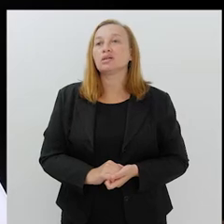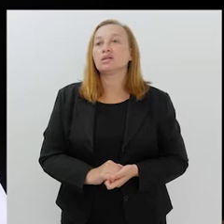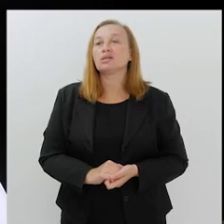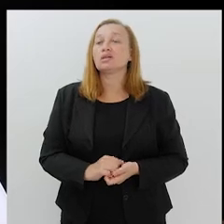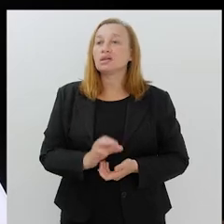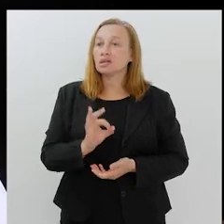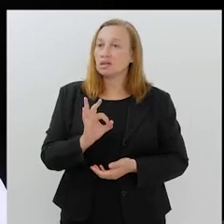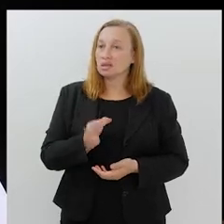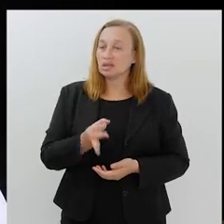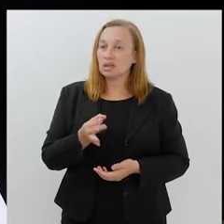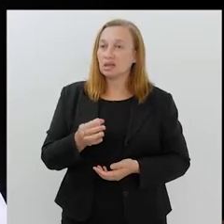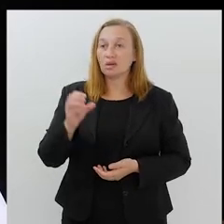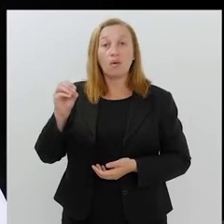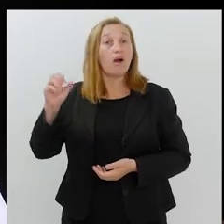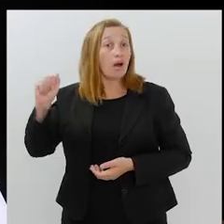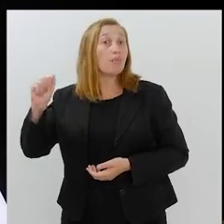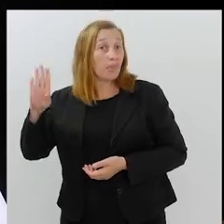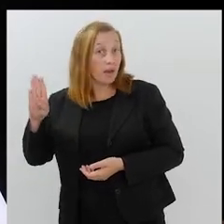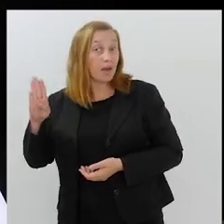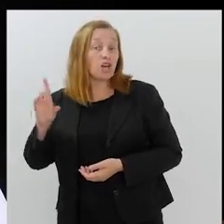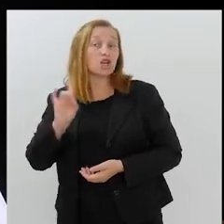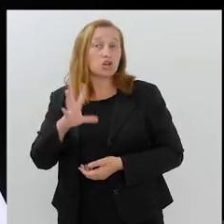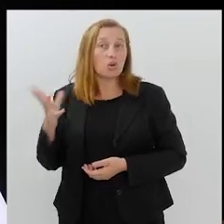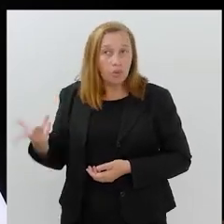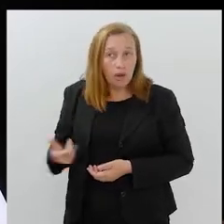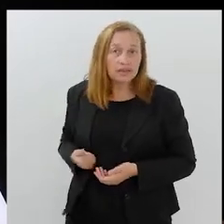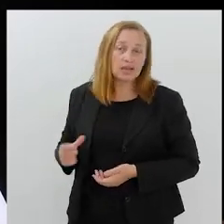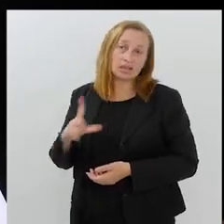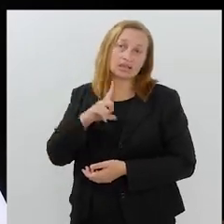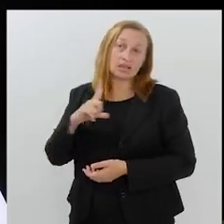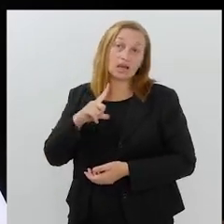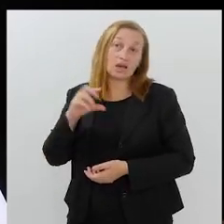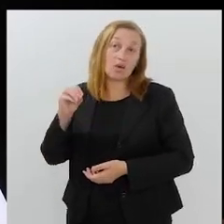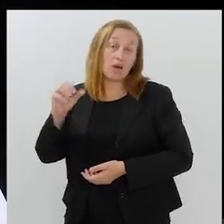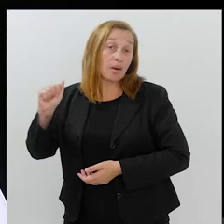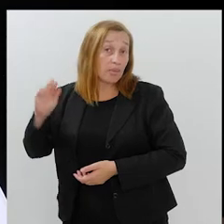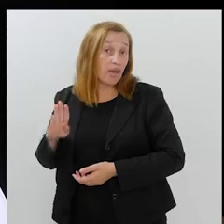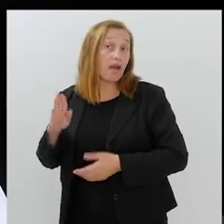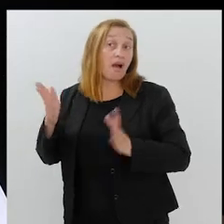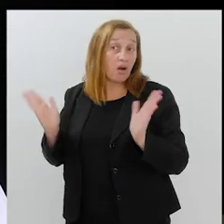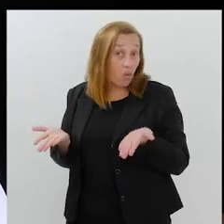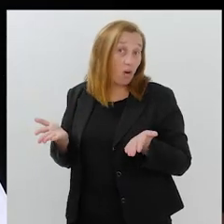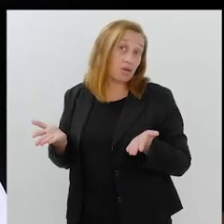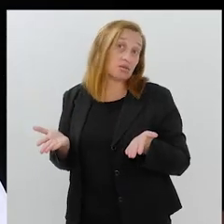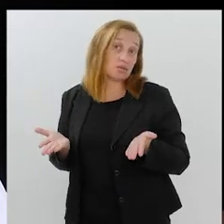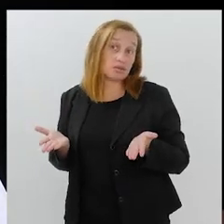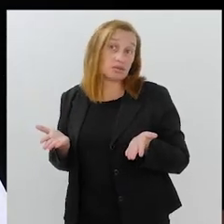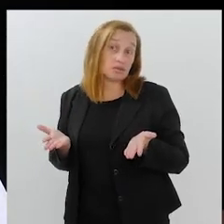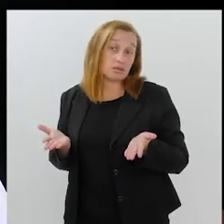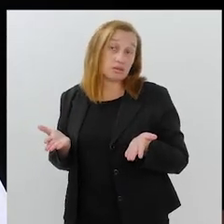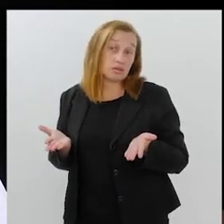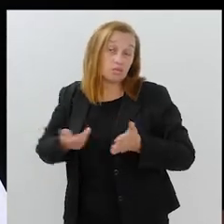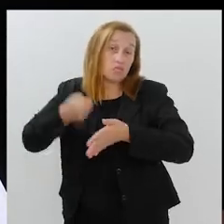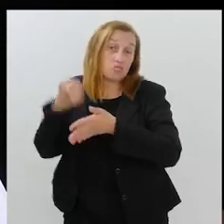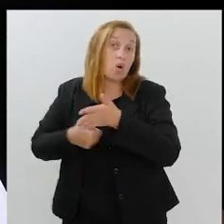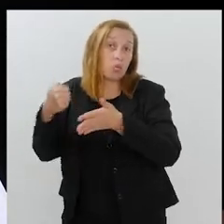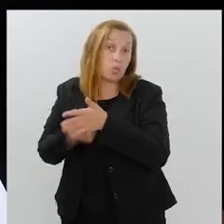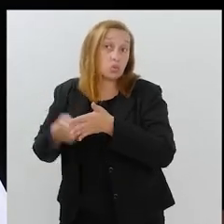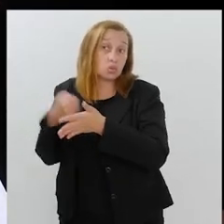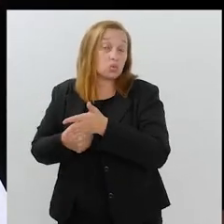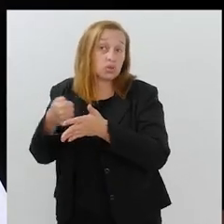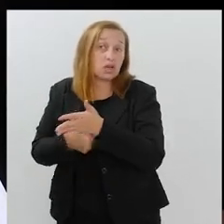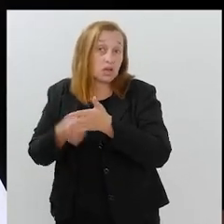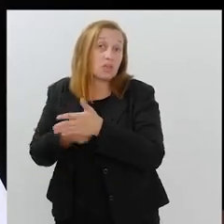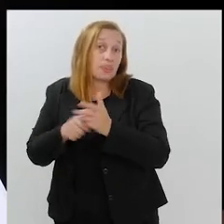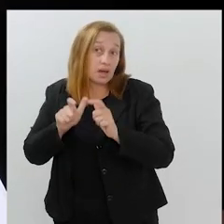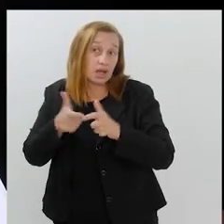judiciário e a ordem a própria ordem nós só conseguimos paridade na ordem agora né quer dizer eh foi uma